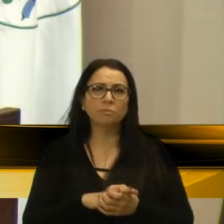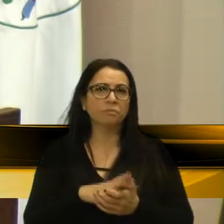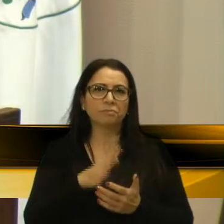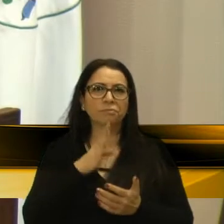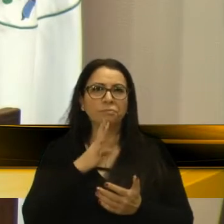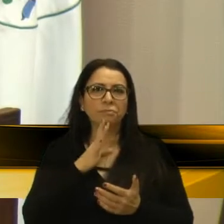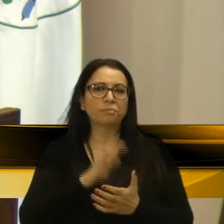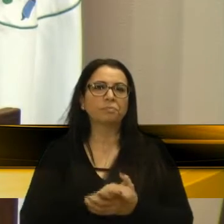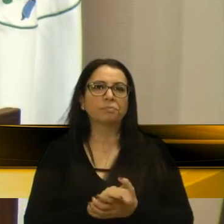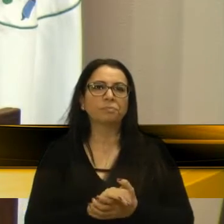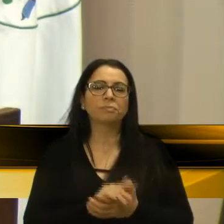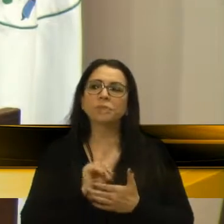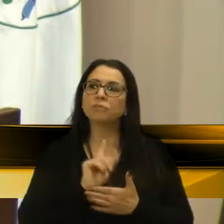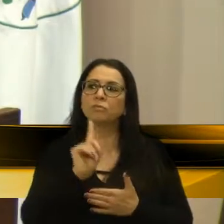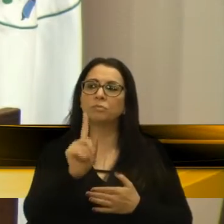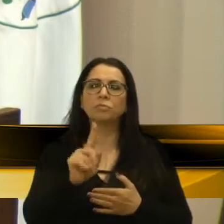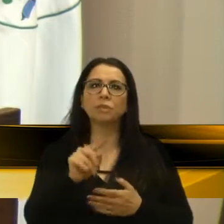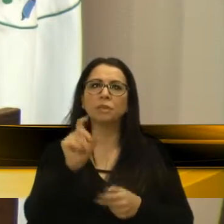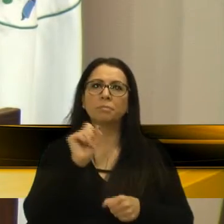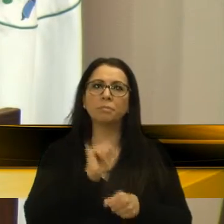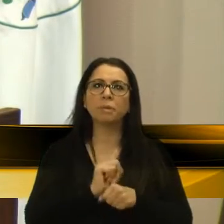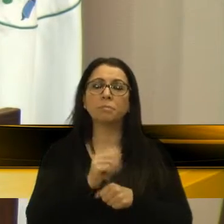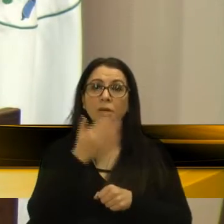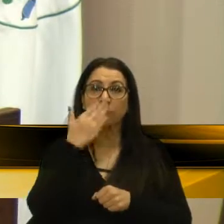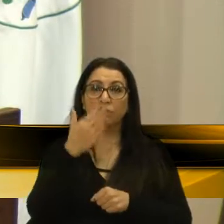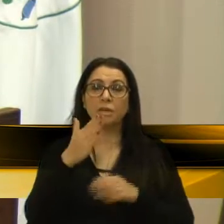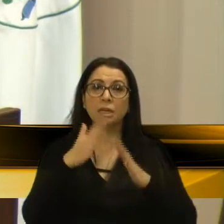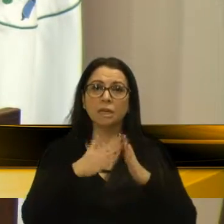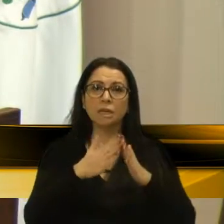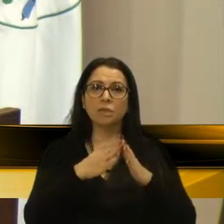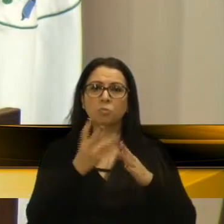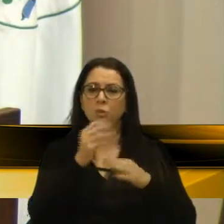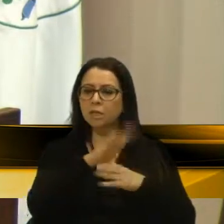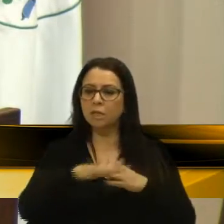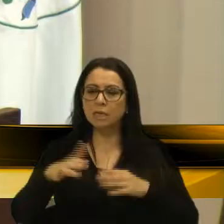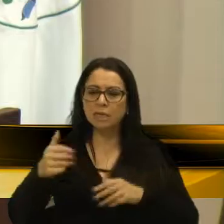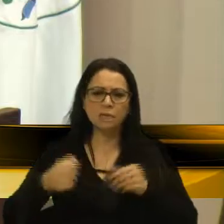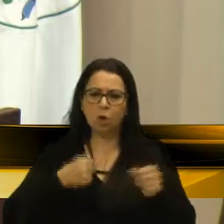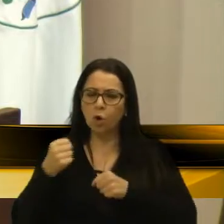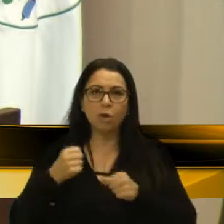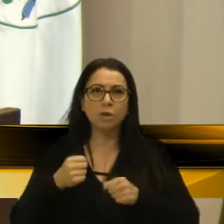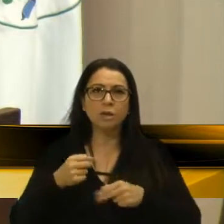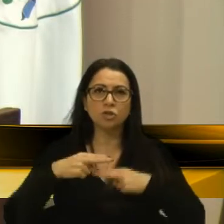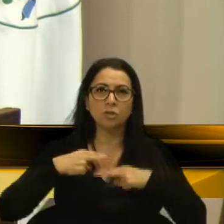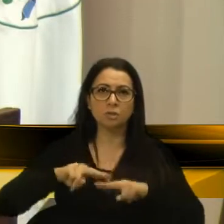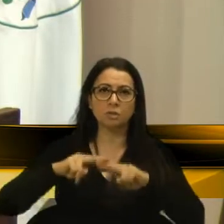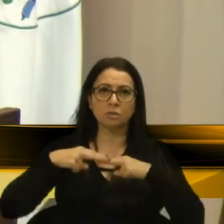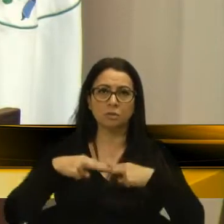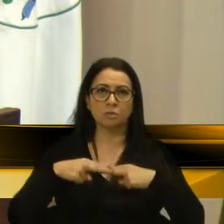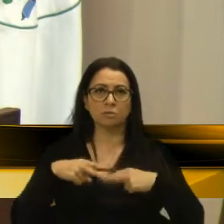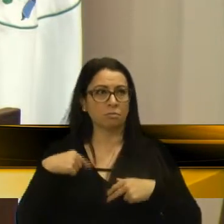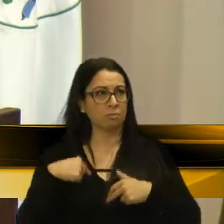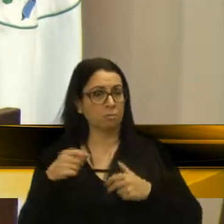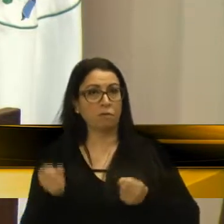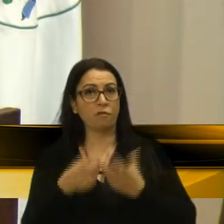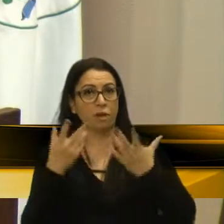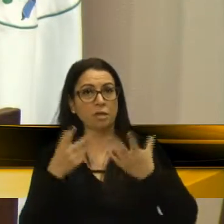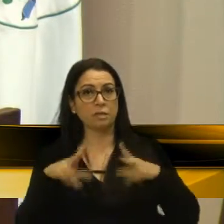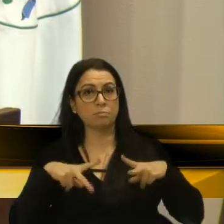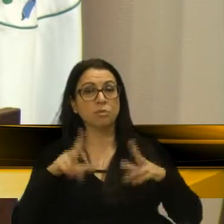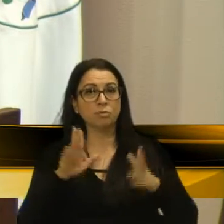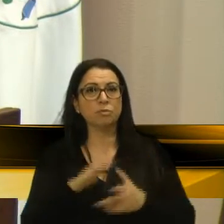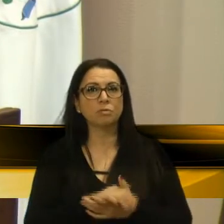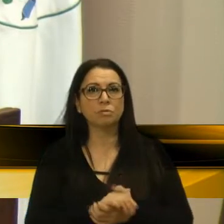conhecia. Chegamos lá, paramos na frente da casa, tinha um monte de criança correndo, rede. Falei, gente, deve ter uma festa particular